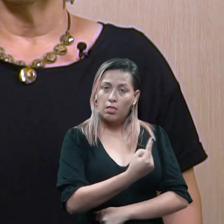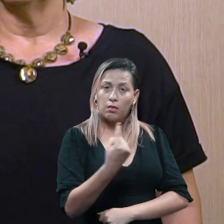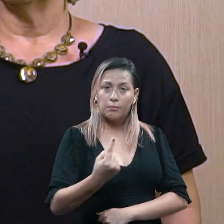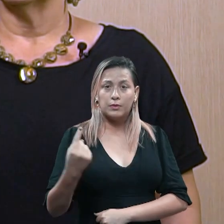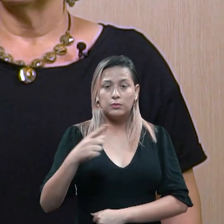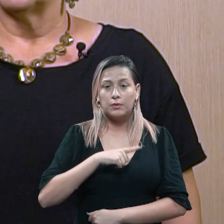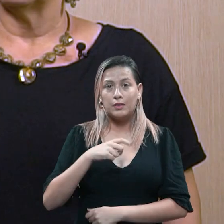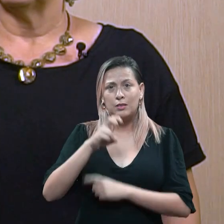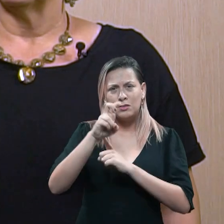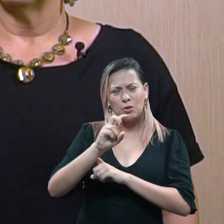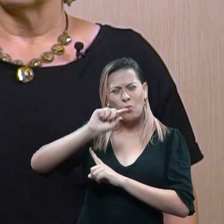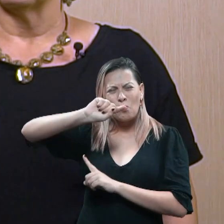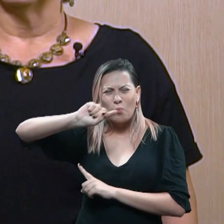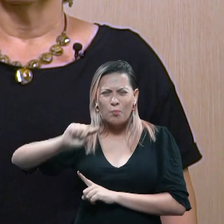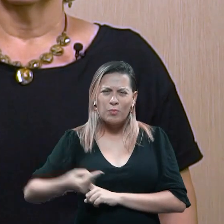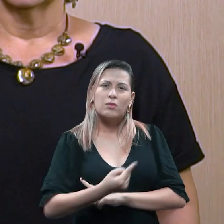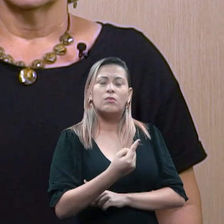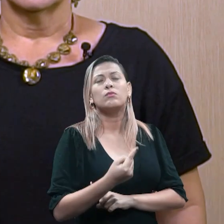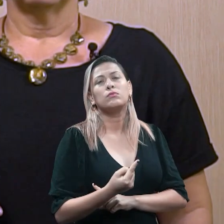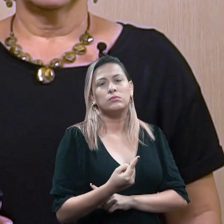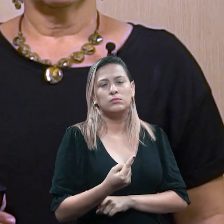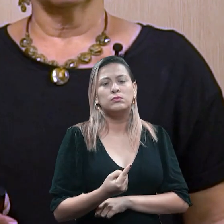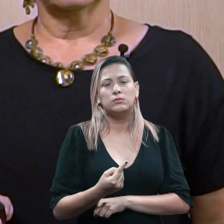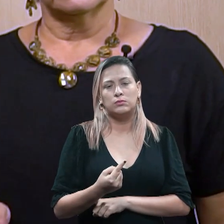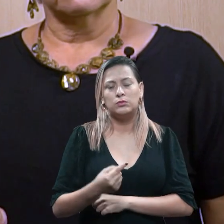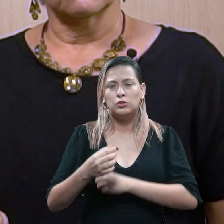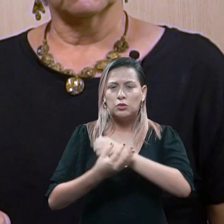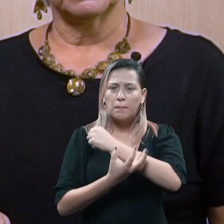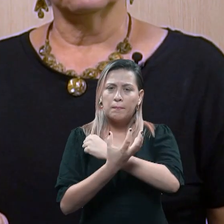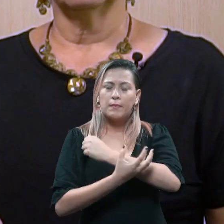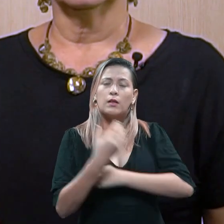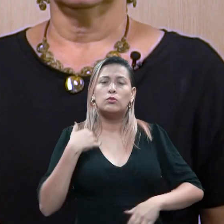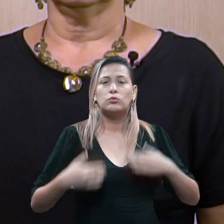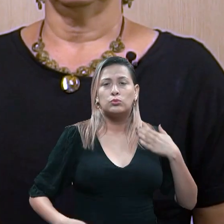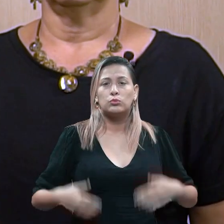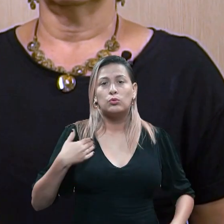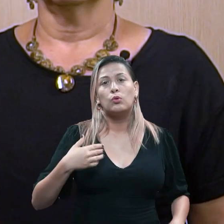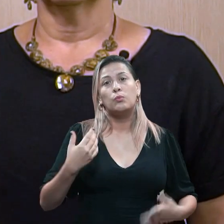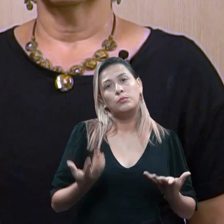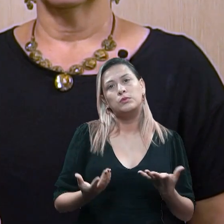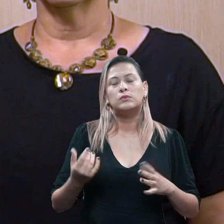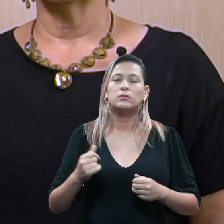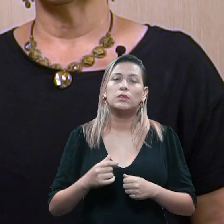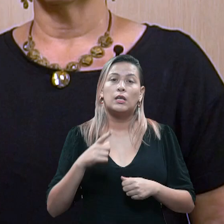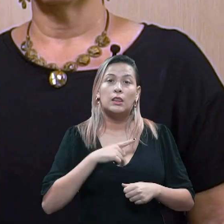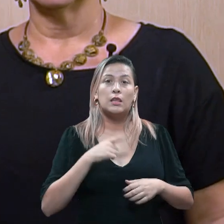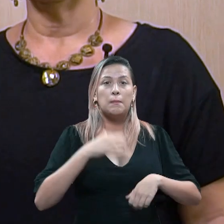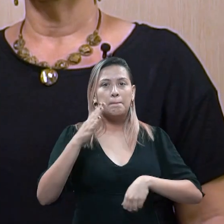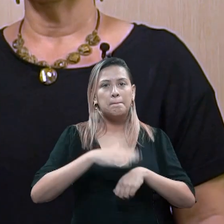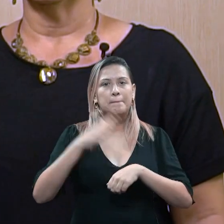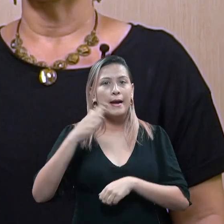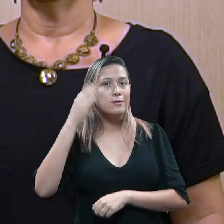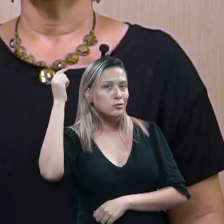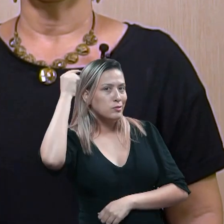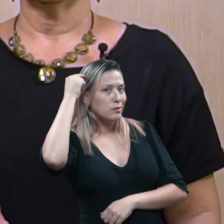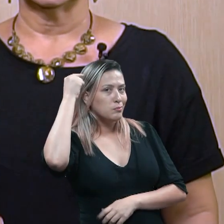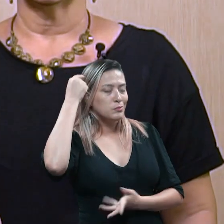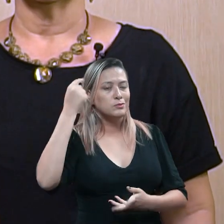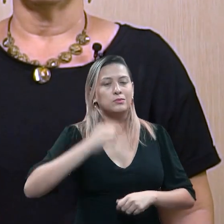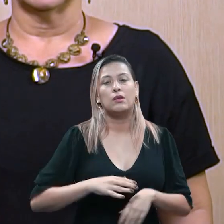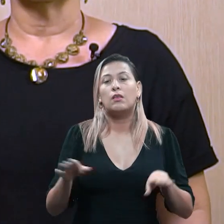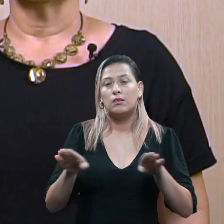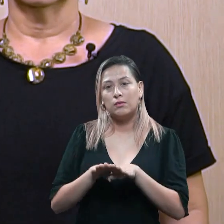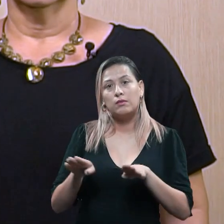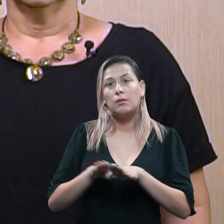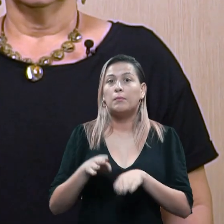de 5 milhões de pelos pelo corpo. A maior concentração de pelos fica na cabeça, onde são em maior número e também